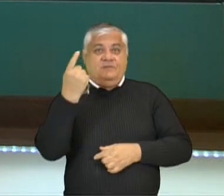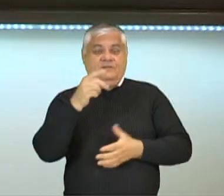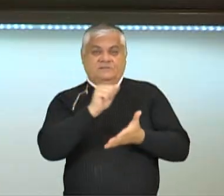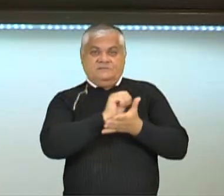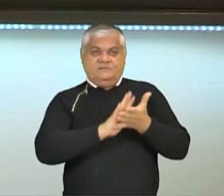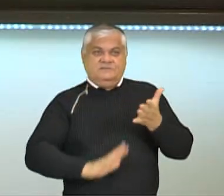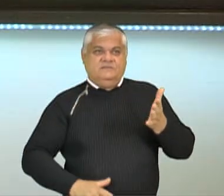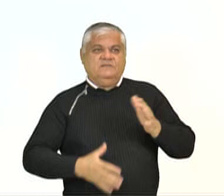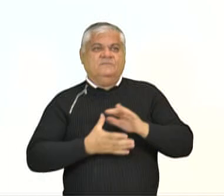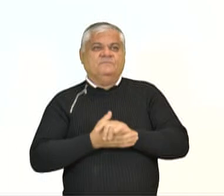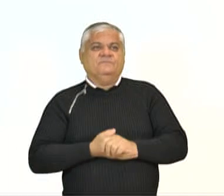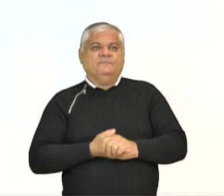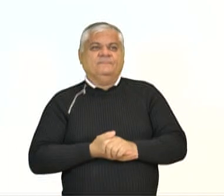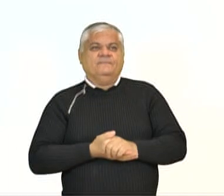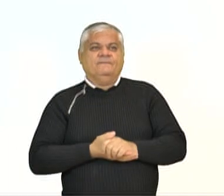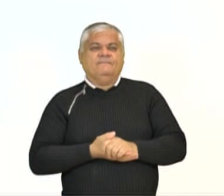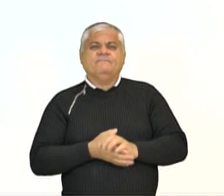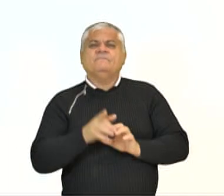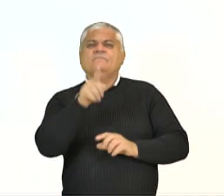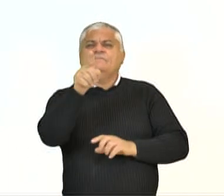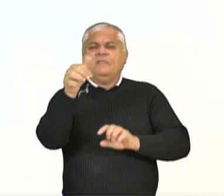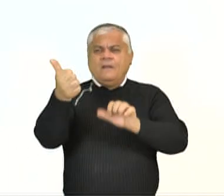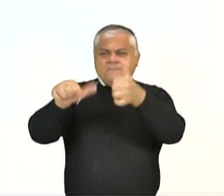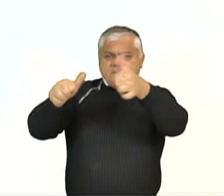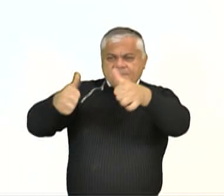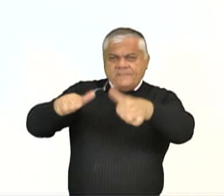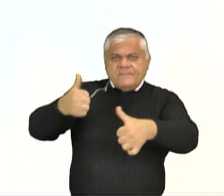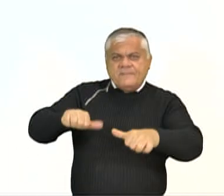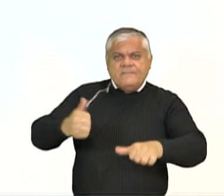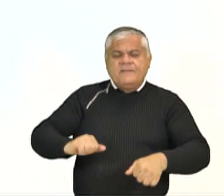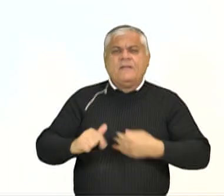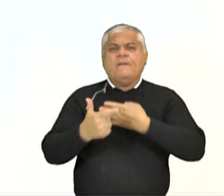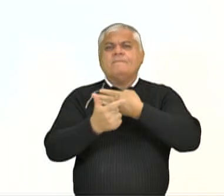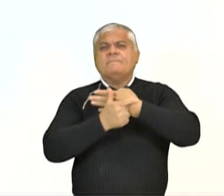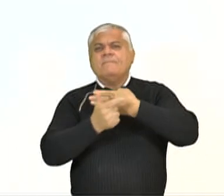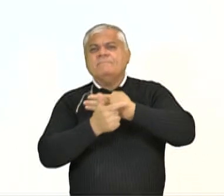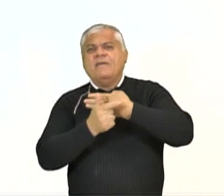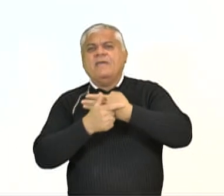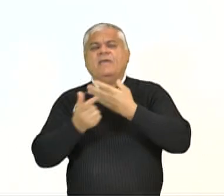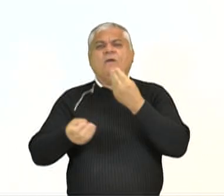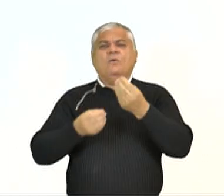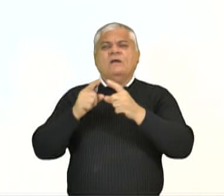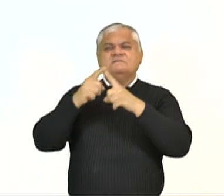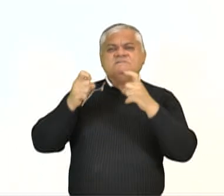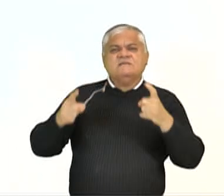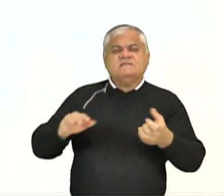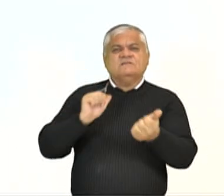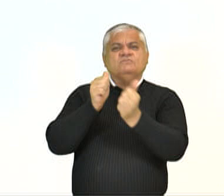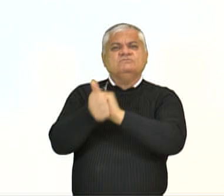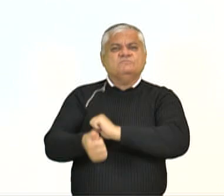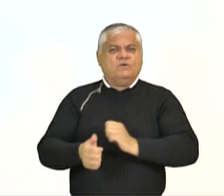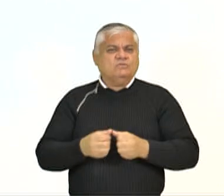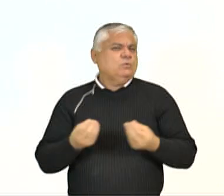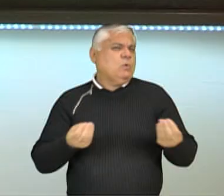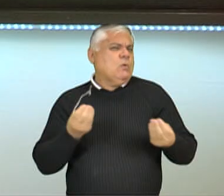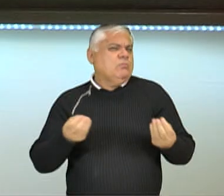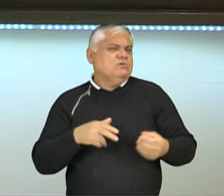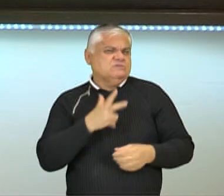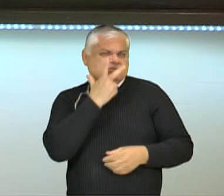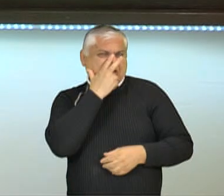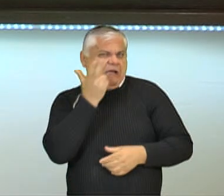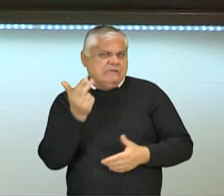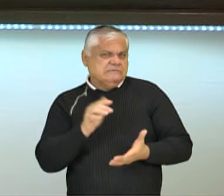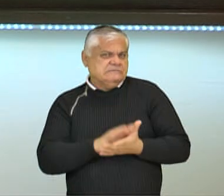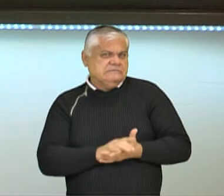exercício. Como que você avalia o papel e o impacto da ciência no esporte moderno? Como que vocês acham que